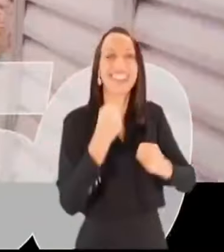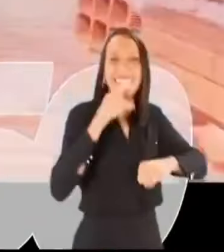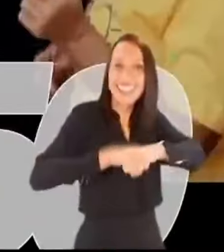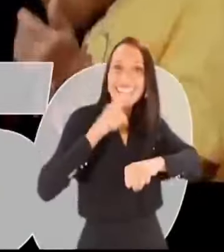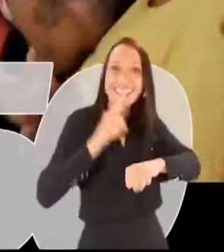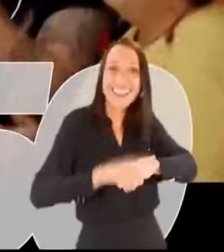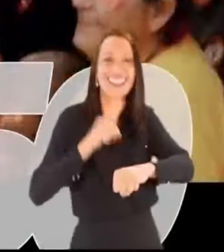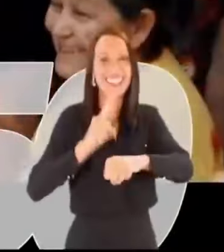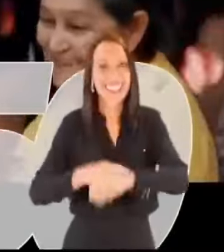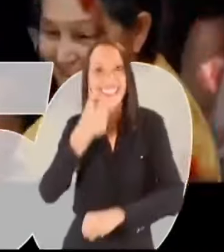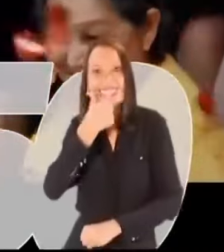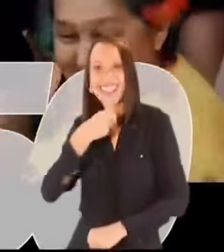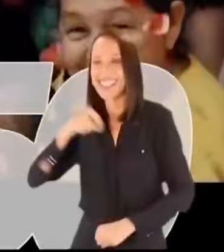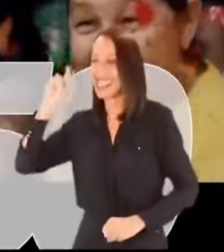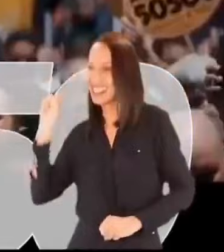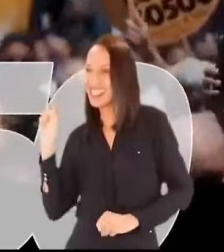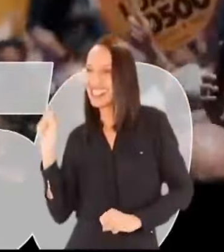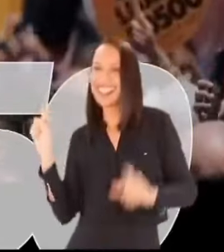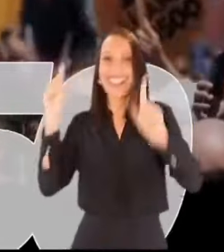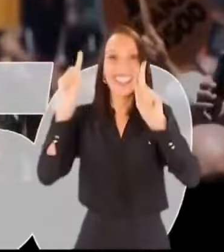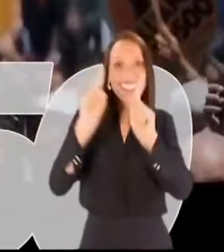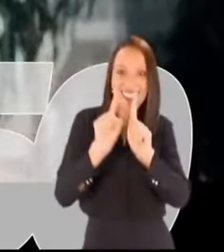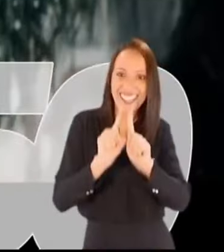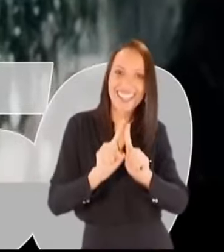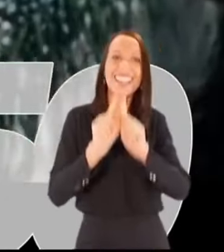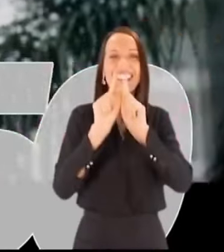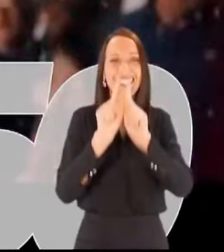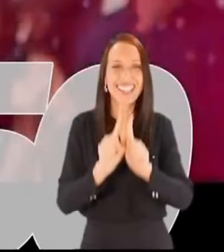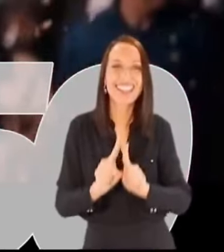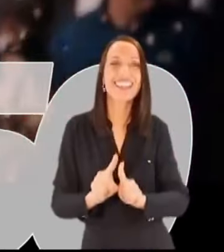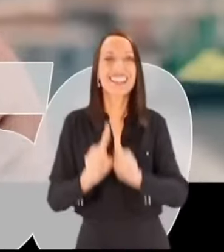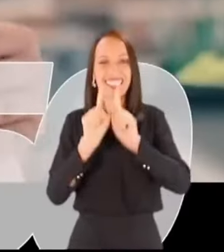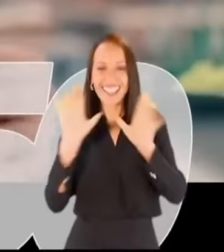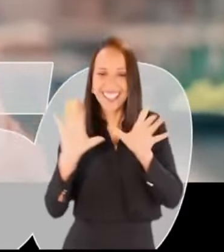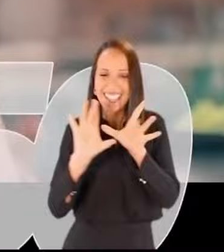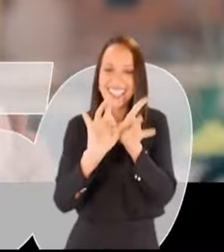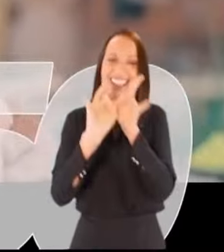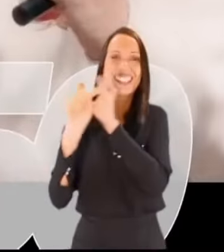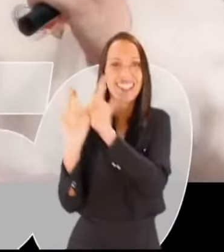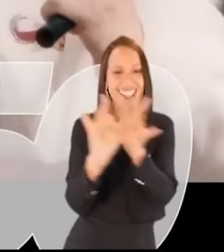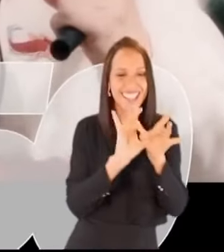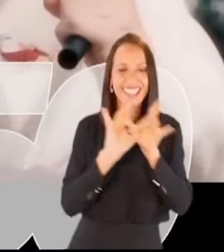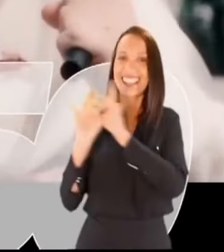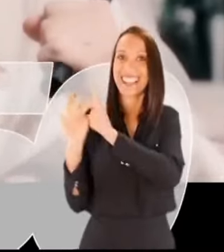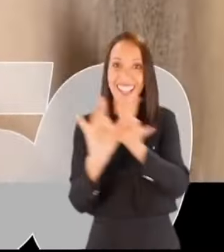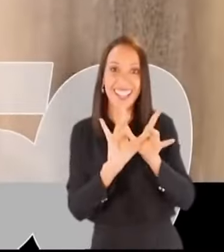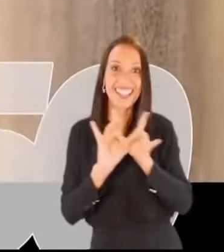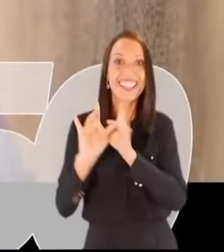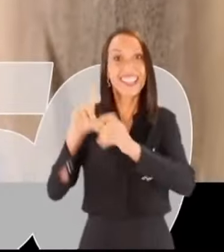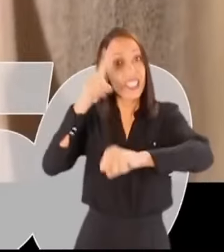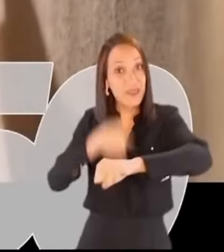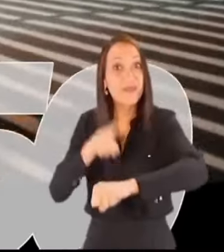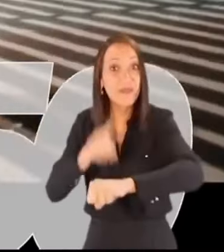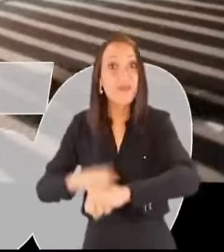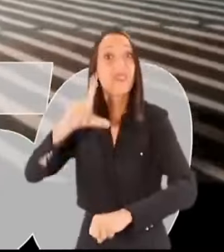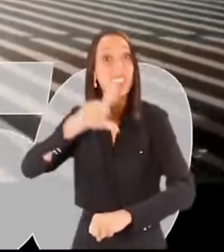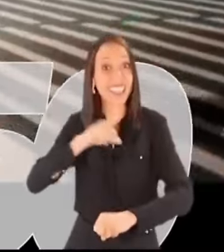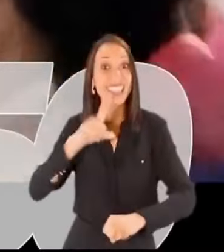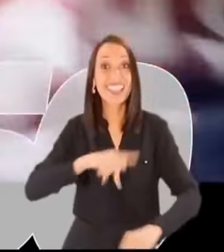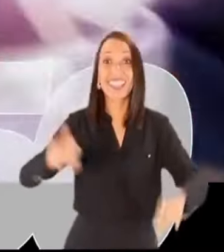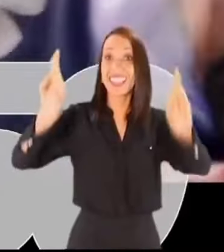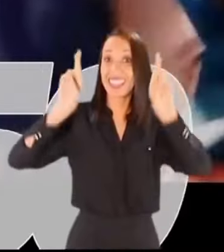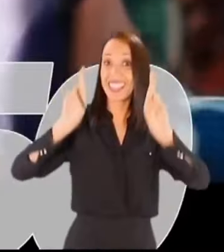Acreditar. É tempo de Boulos e Marta. Olha que bela união. É tempo de